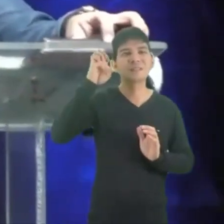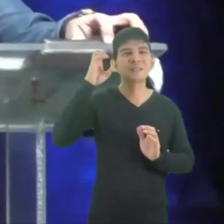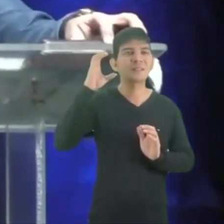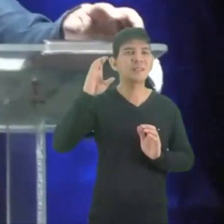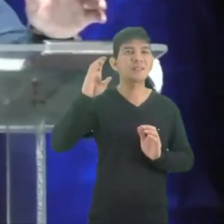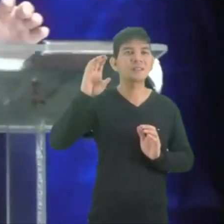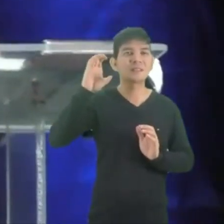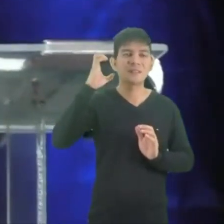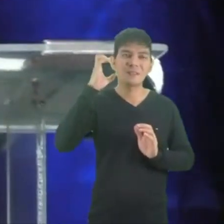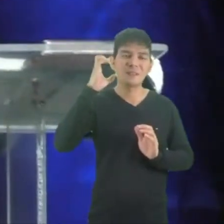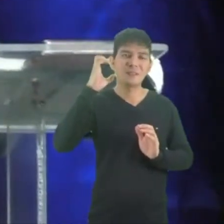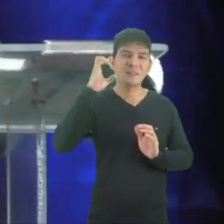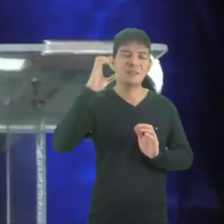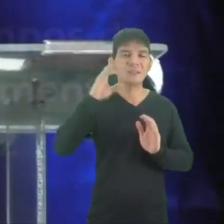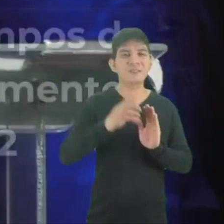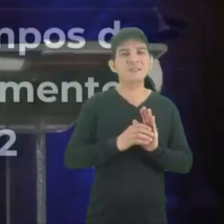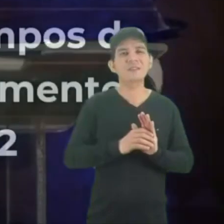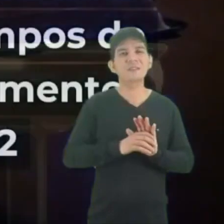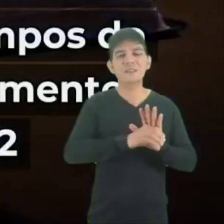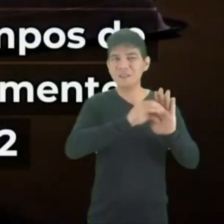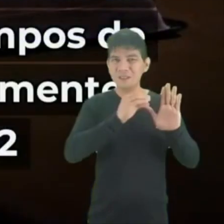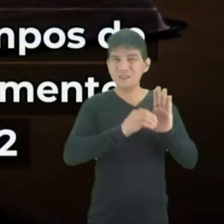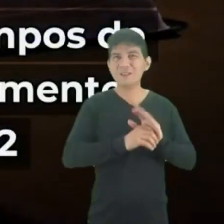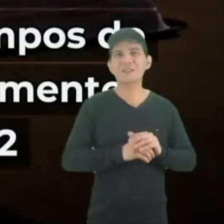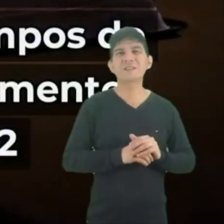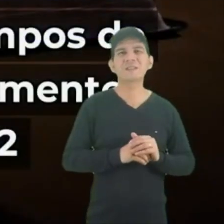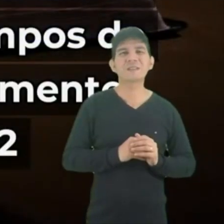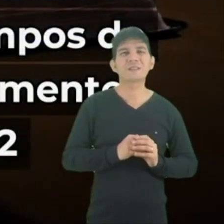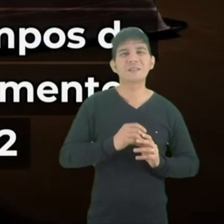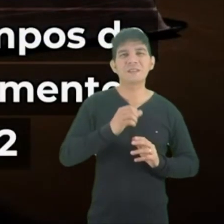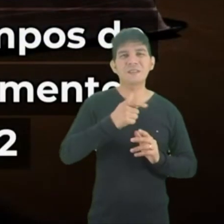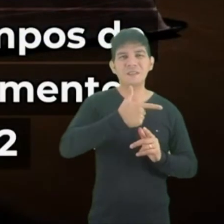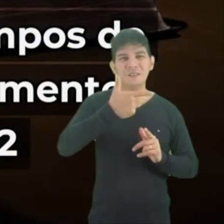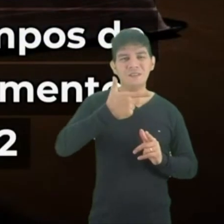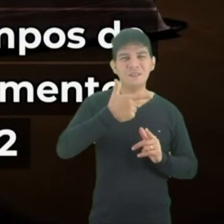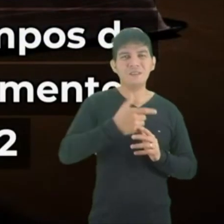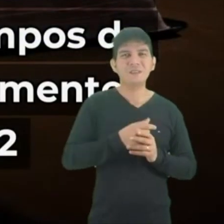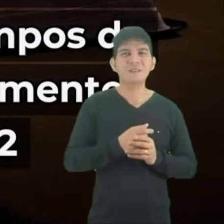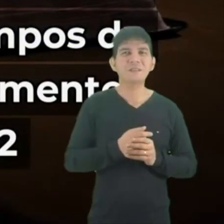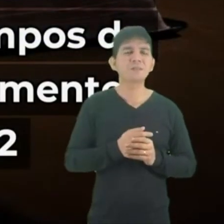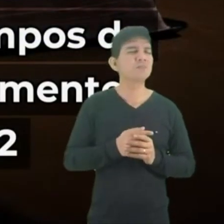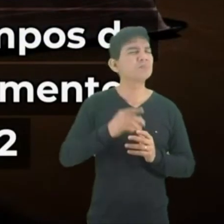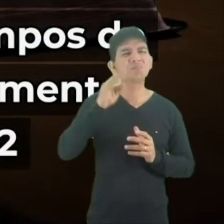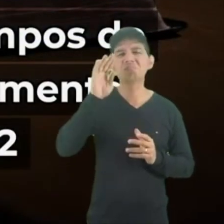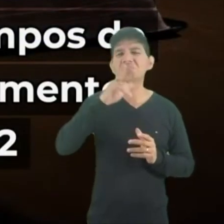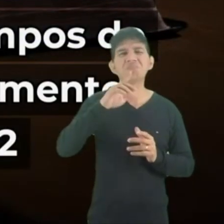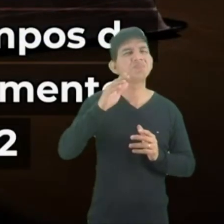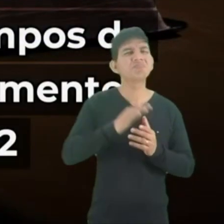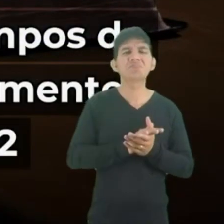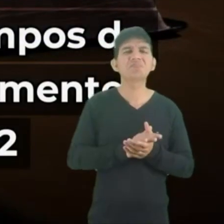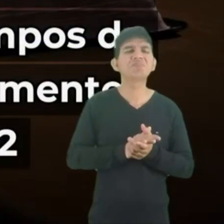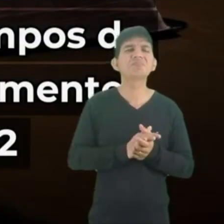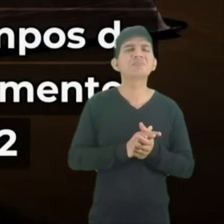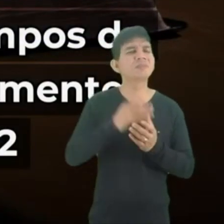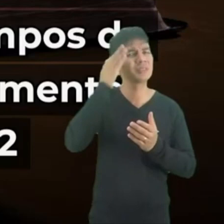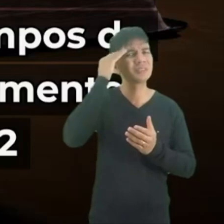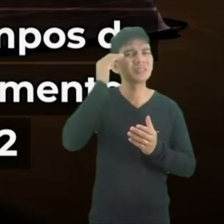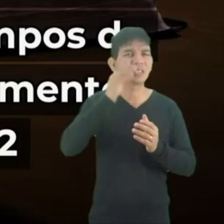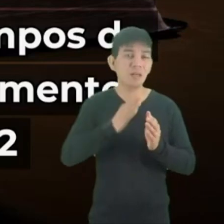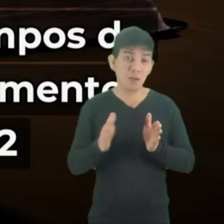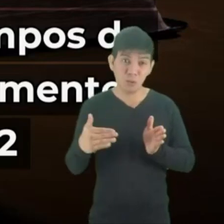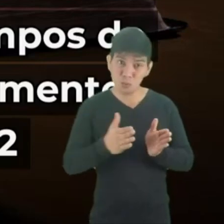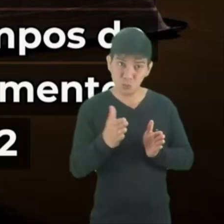Diz assim: além do mais, ninguém sabe quando virá a sua hora. Assim como os peixes são apanhados numa